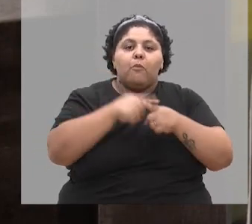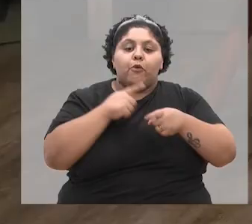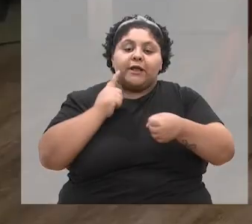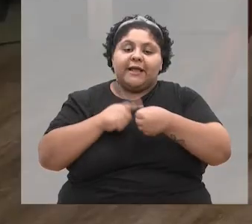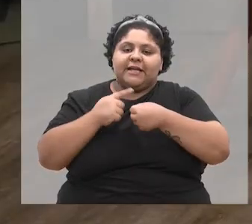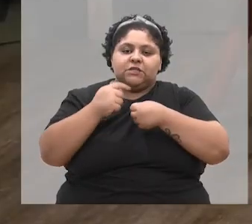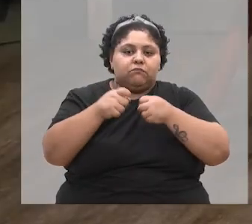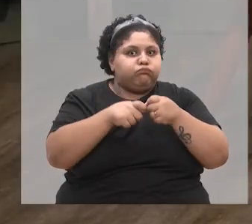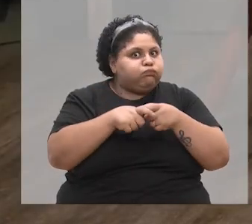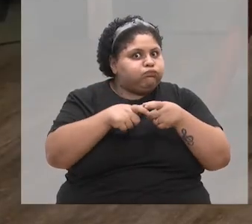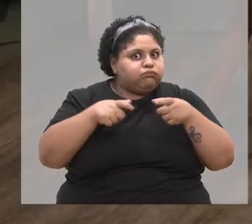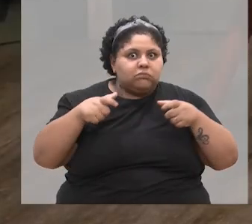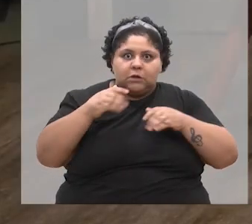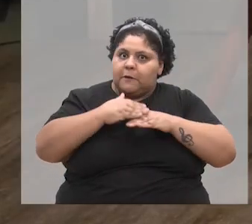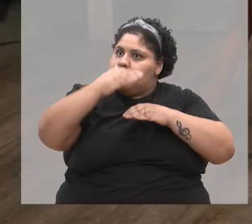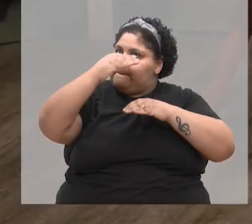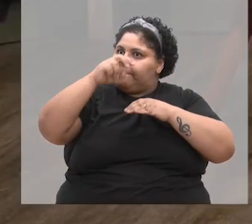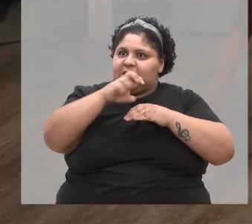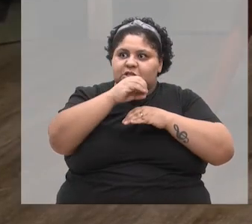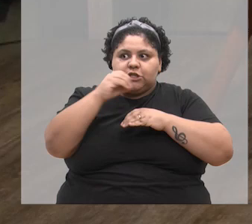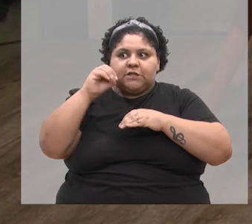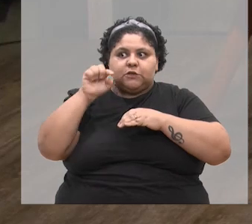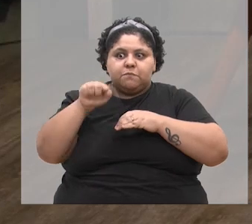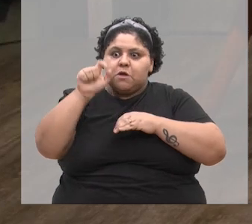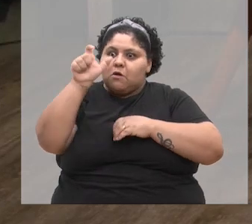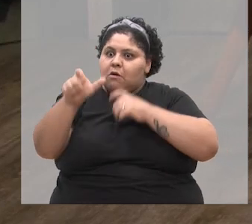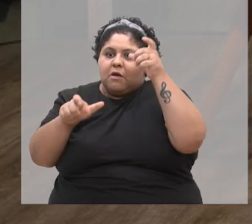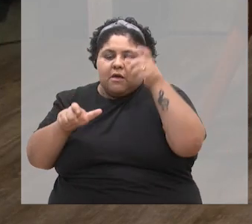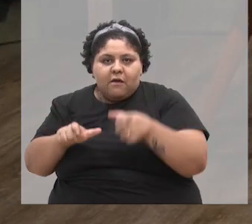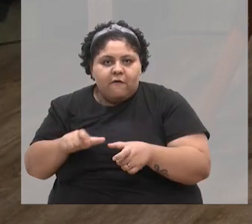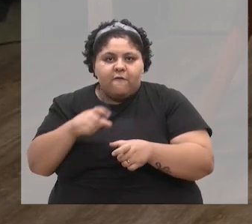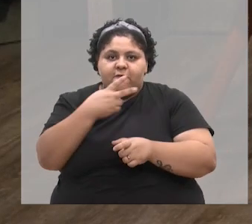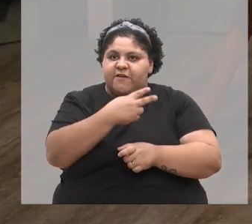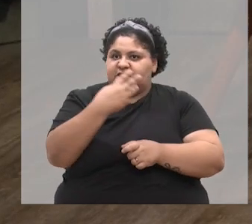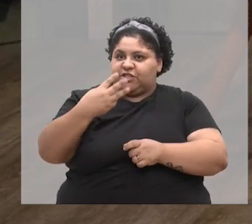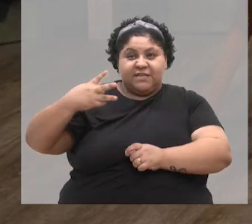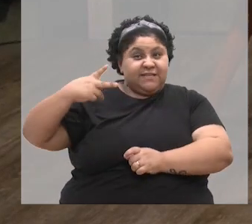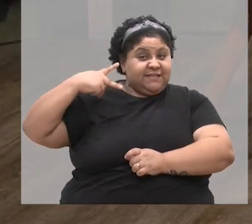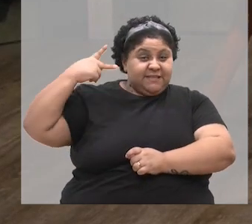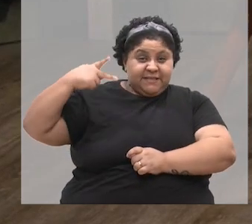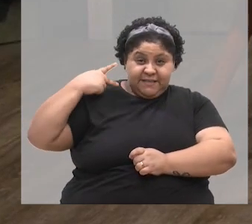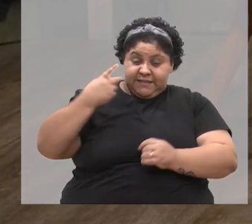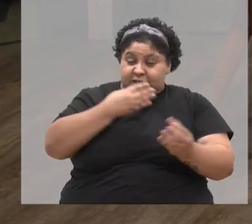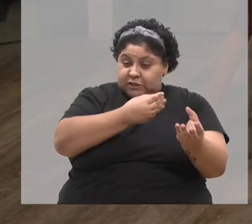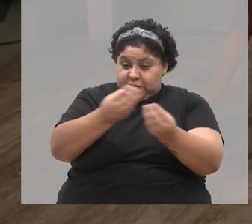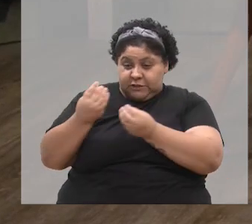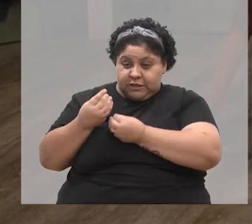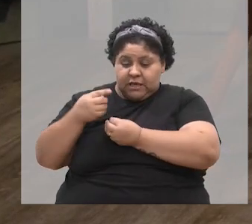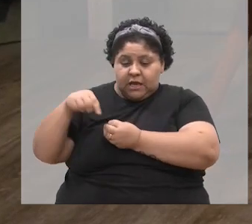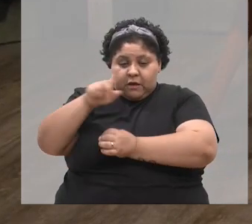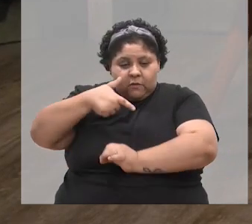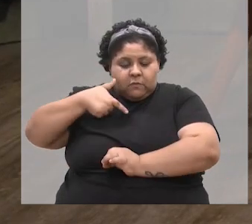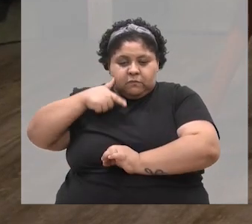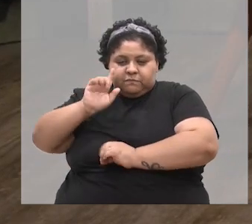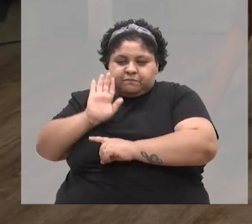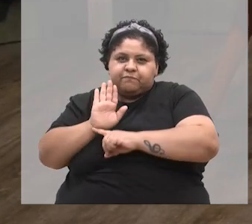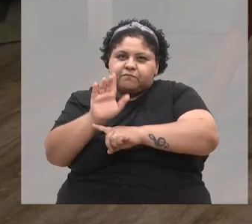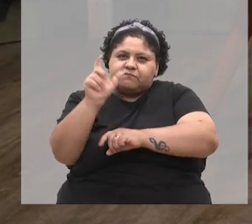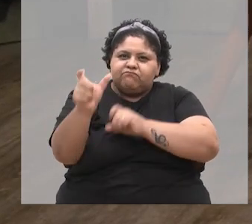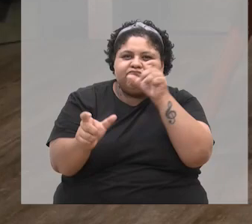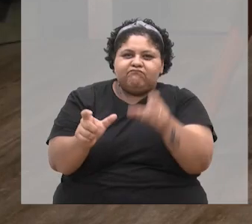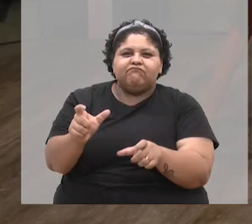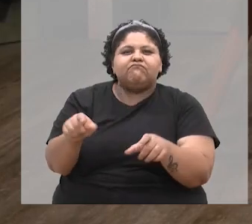representantes. Porque Caxias é uma cidade enorme, mais de 500 mil habitantes, nós temos 23 vereadores, né? E muitas vezes a